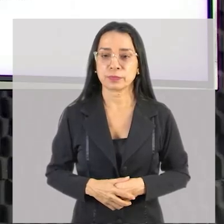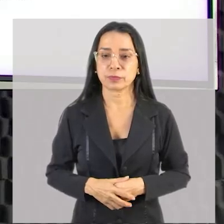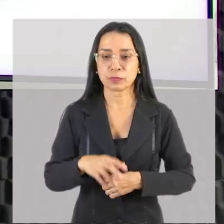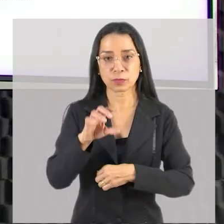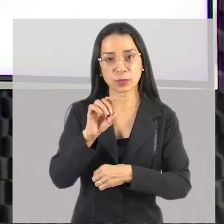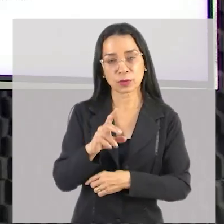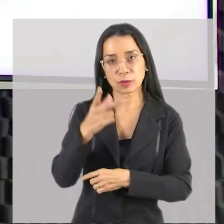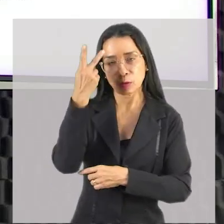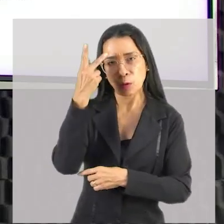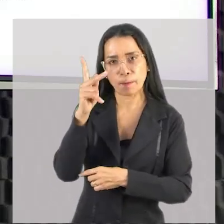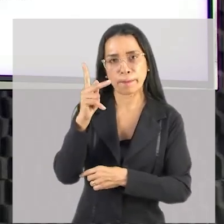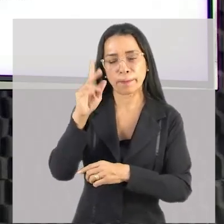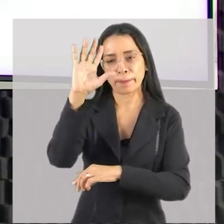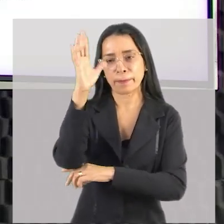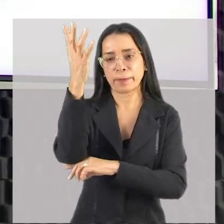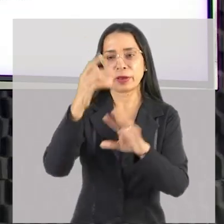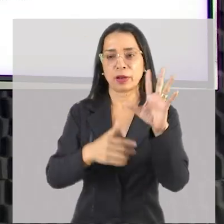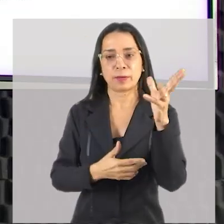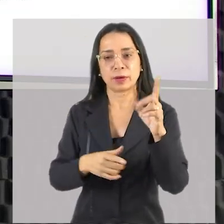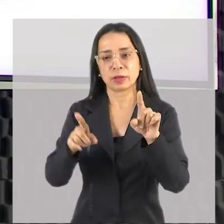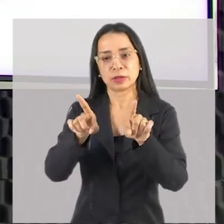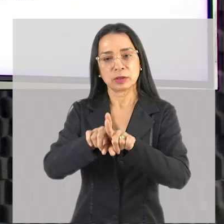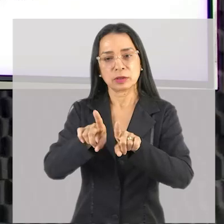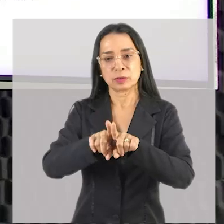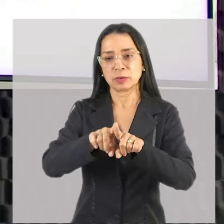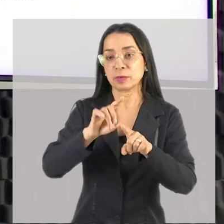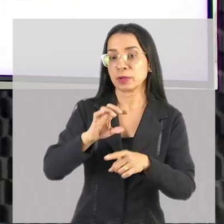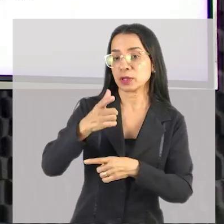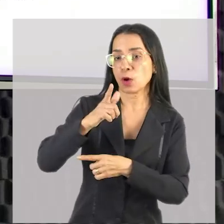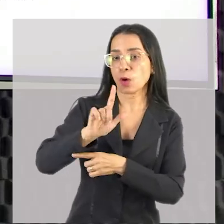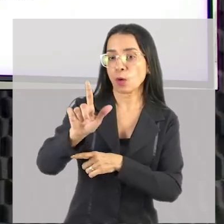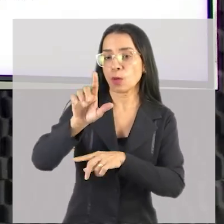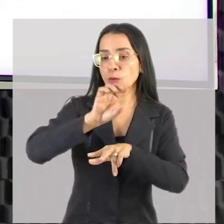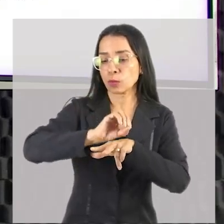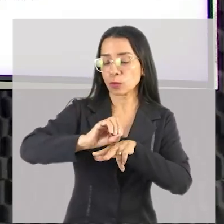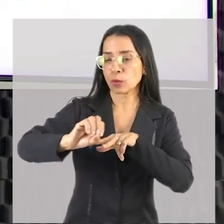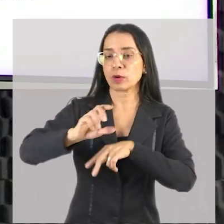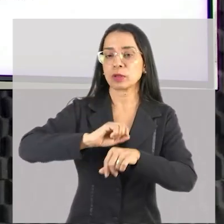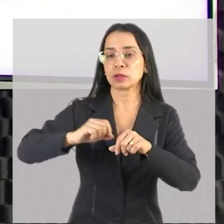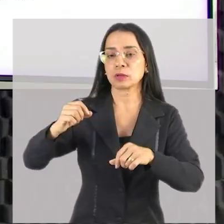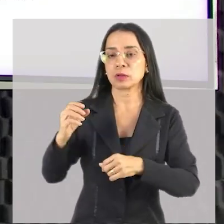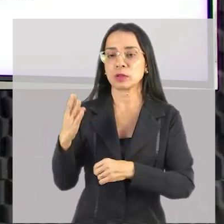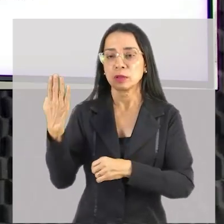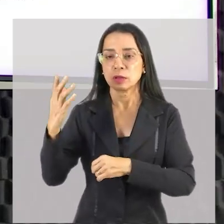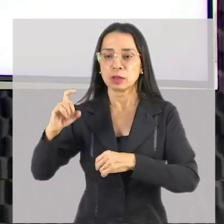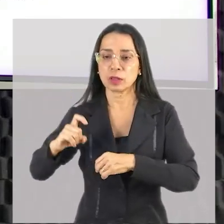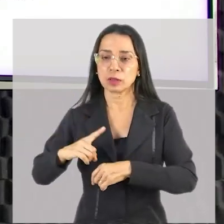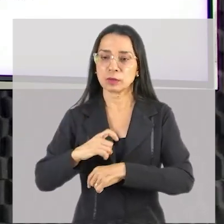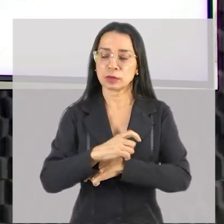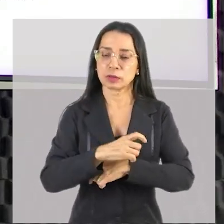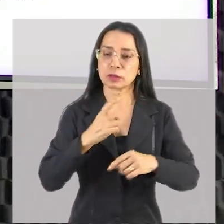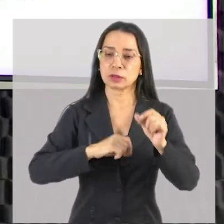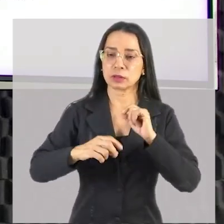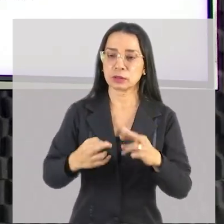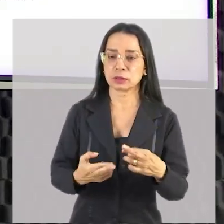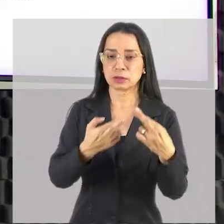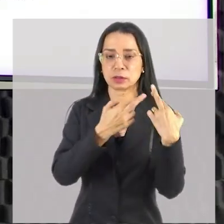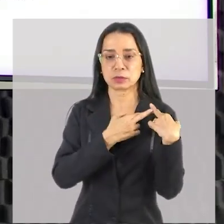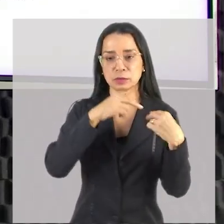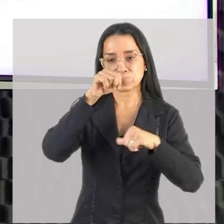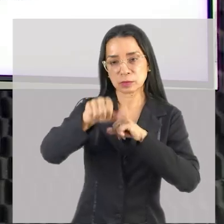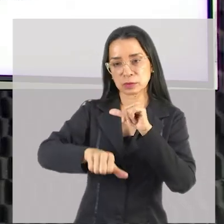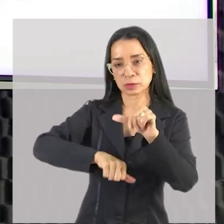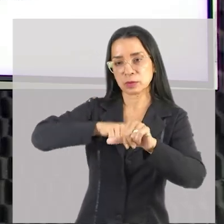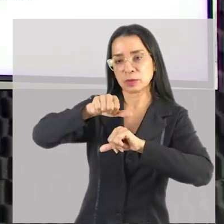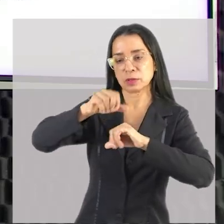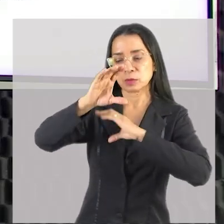Não só para a planta, mas para muitos organismos, como as bactérias responsáveis pela transformação no ciclo do